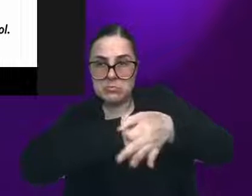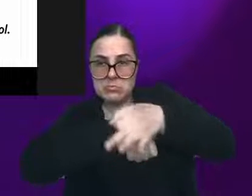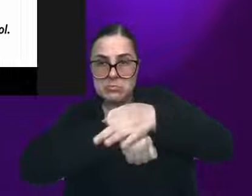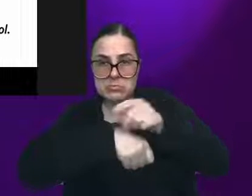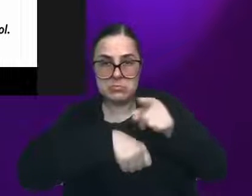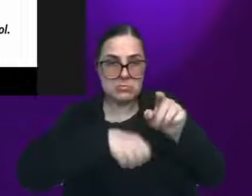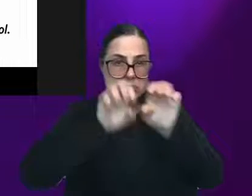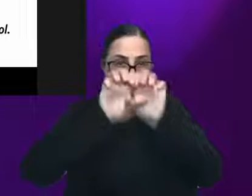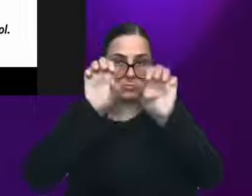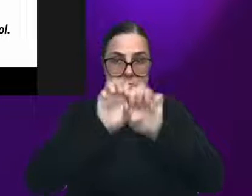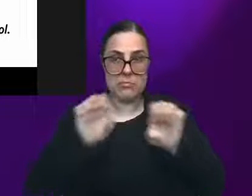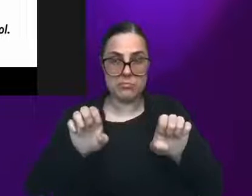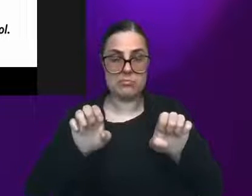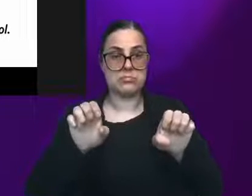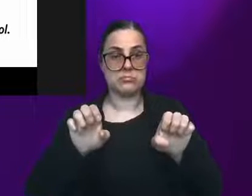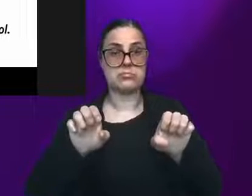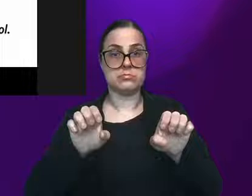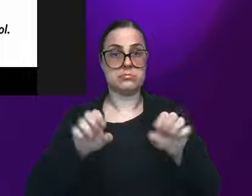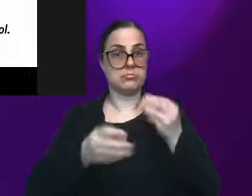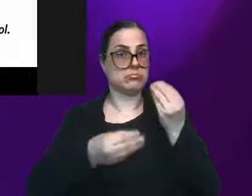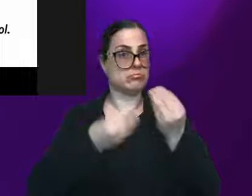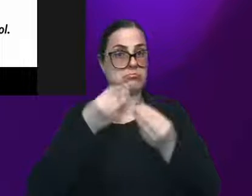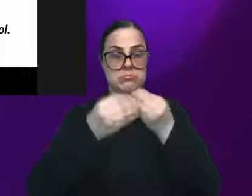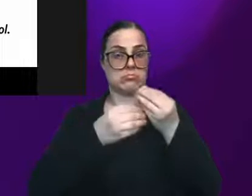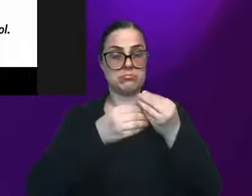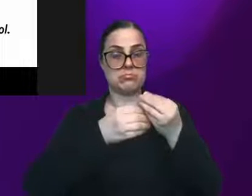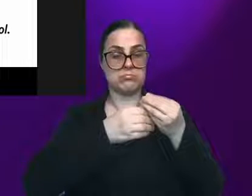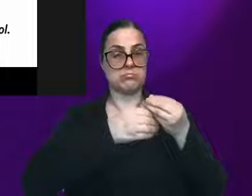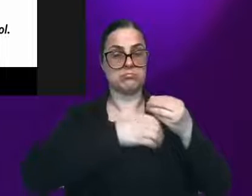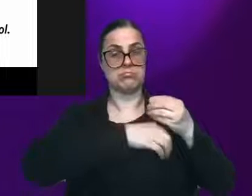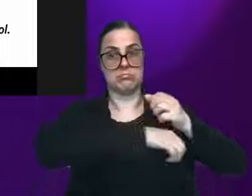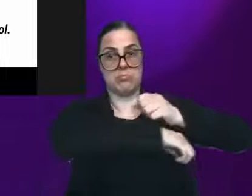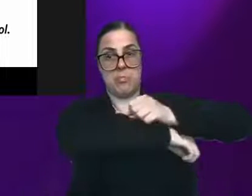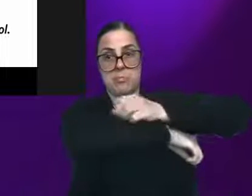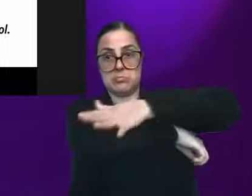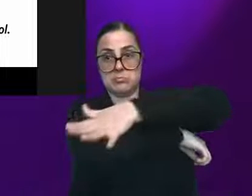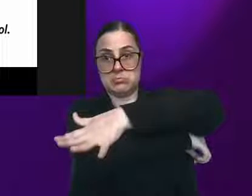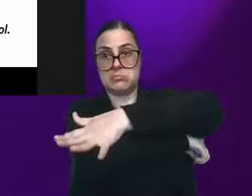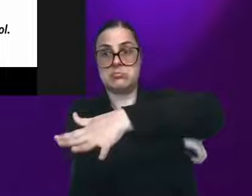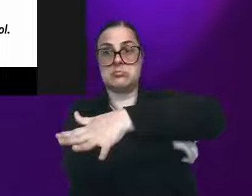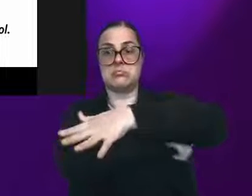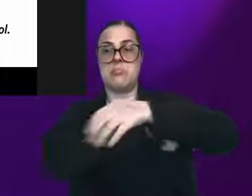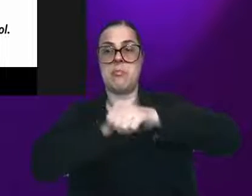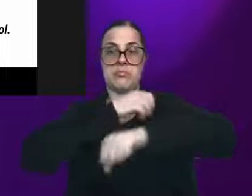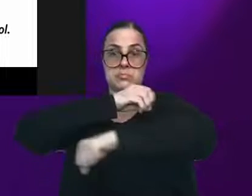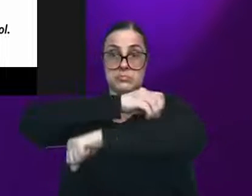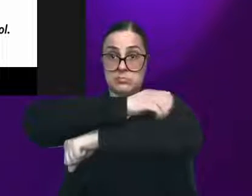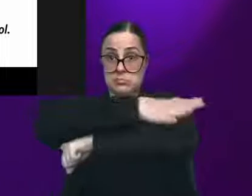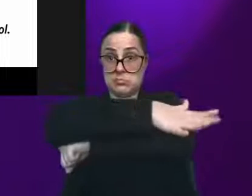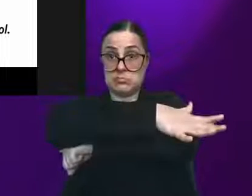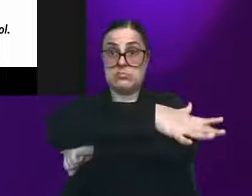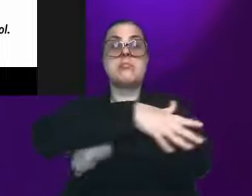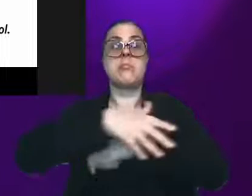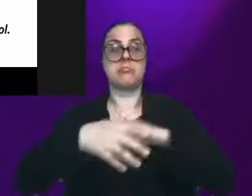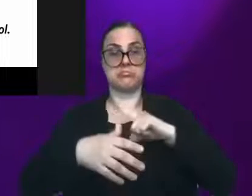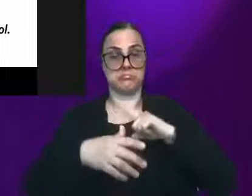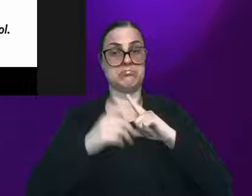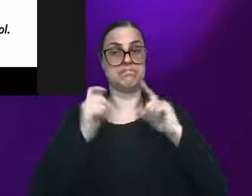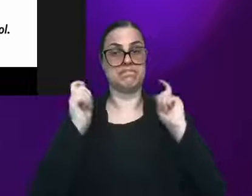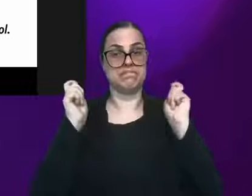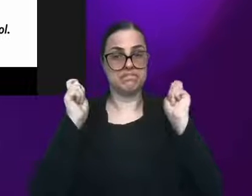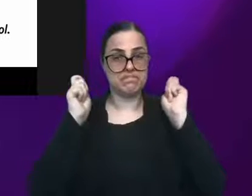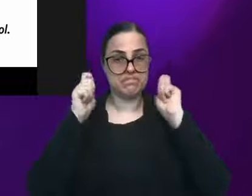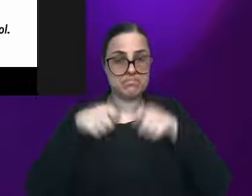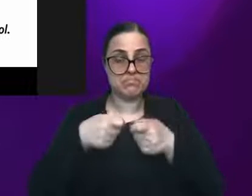estruturas, os glicosaminoglicanos, e eles têm uma capacidade finita de tamponar o excesso de fluidos e